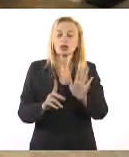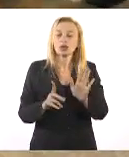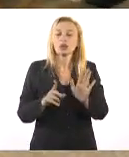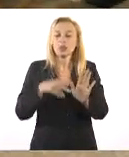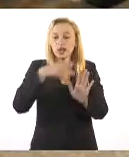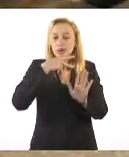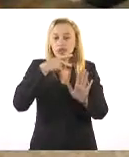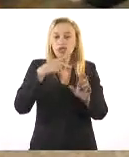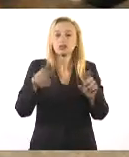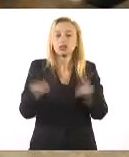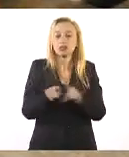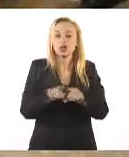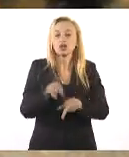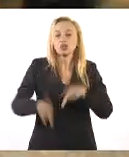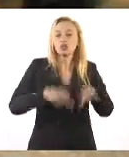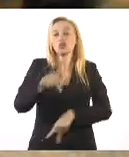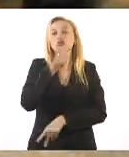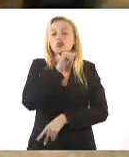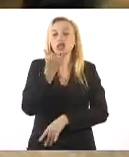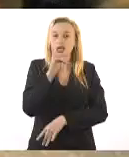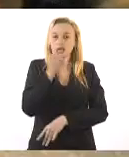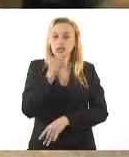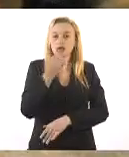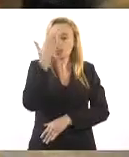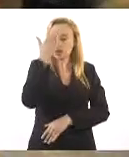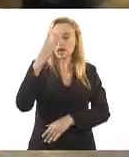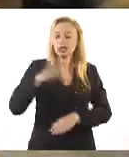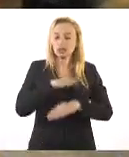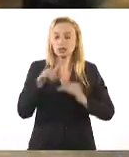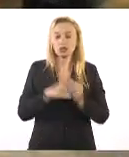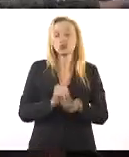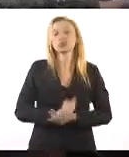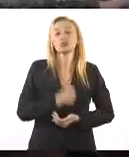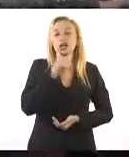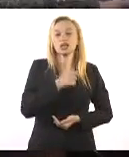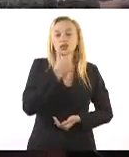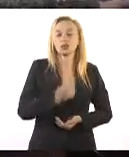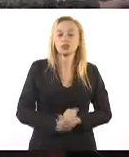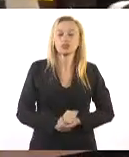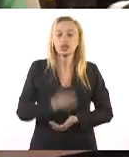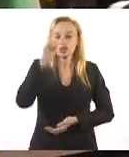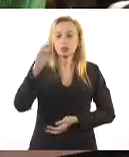e para o cidadão fluminense muito obrigado a todos e todas o seu presidente